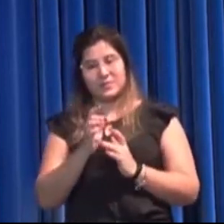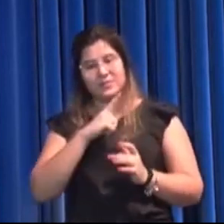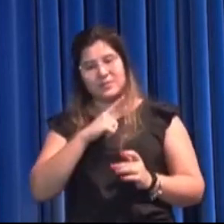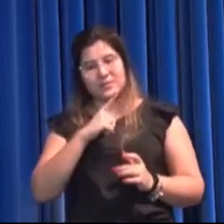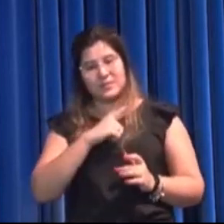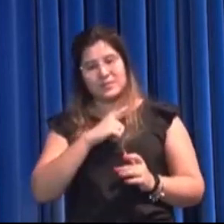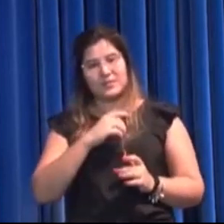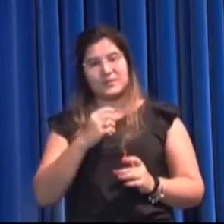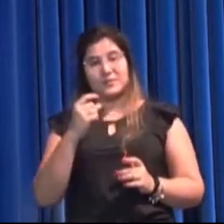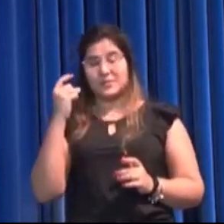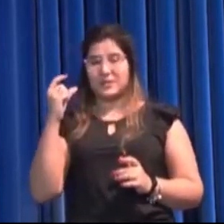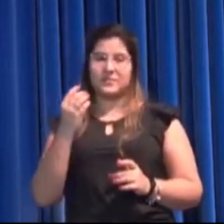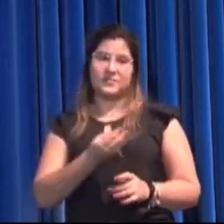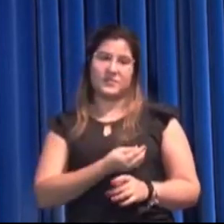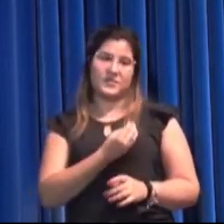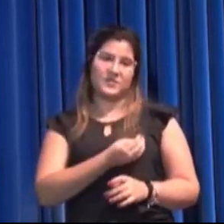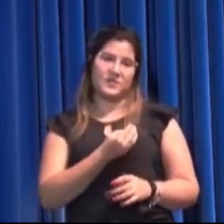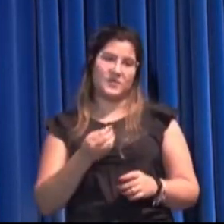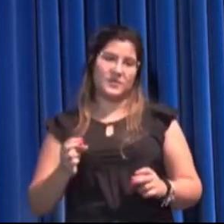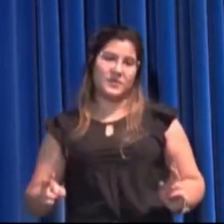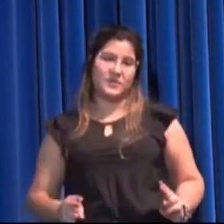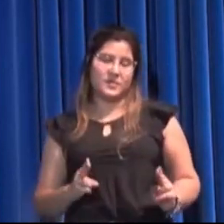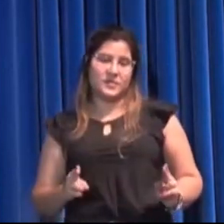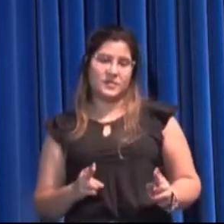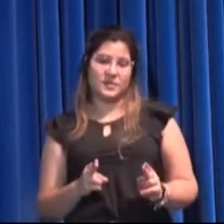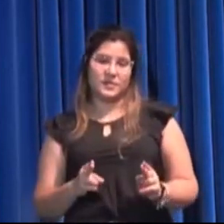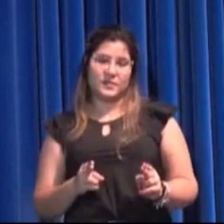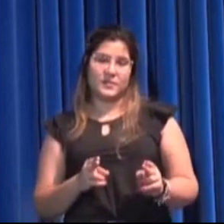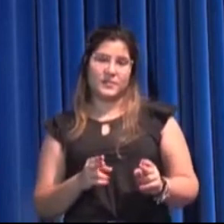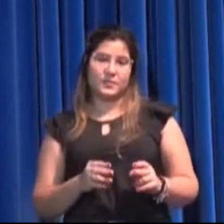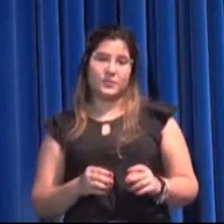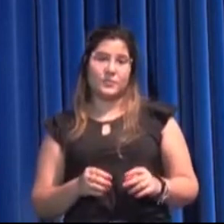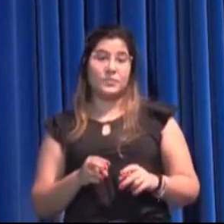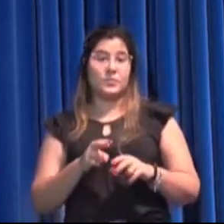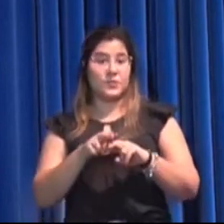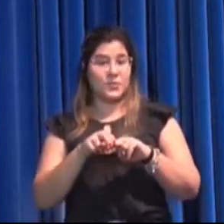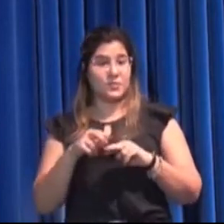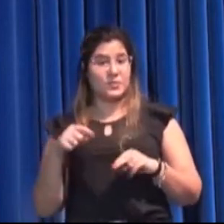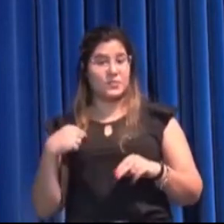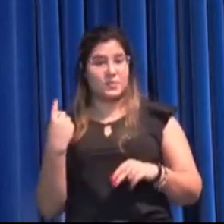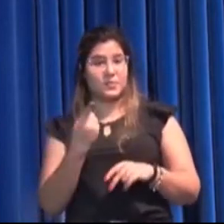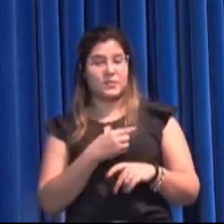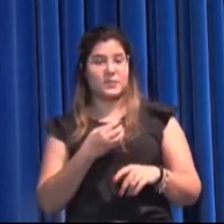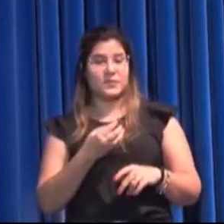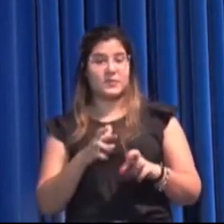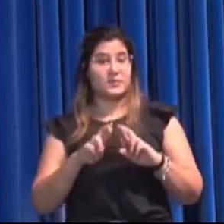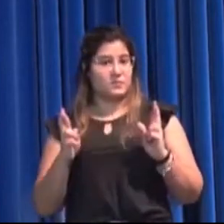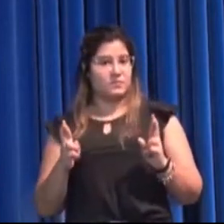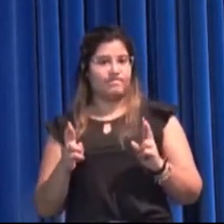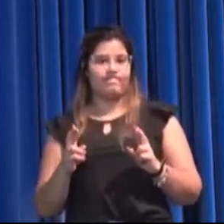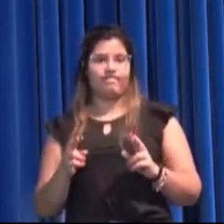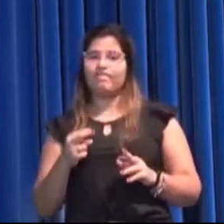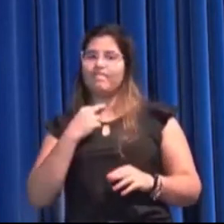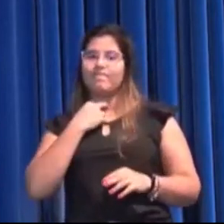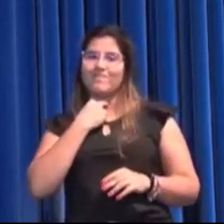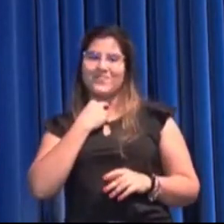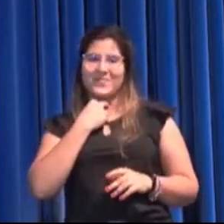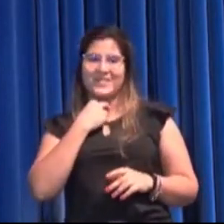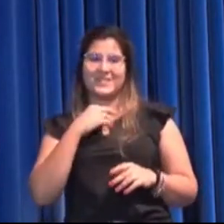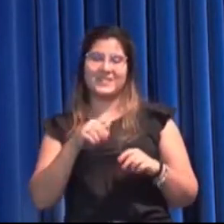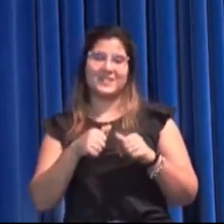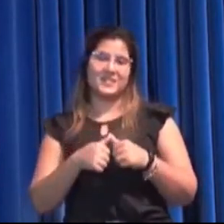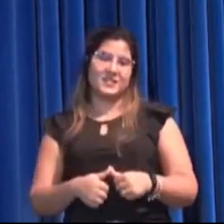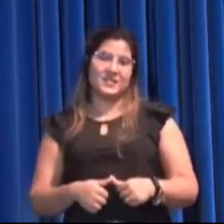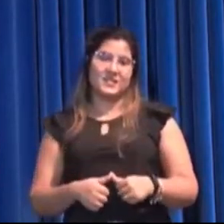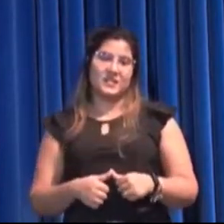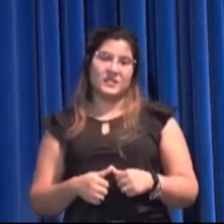em outro lugar a palavra da vida eterna. Por isso a nossa esperança não pode estar em outro lugar ou em outra